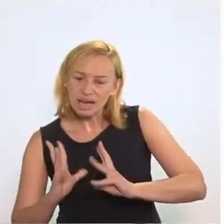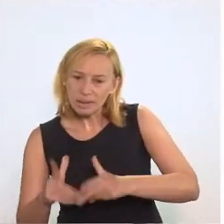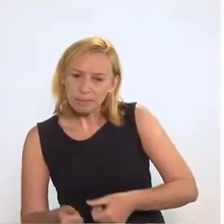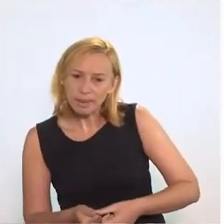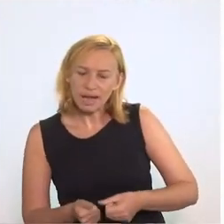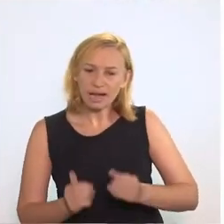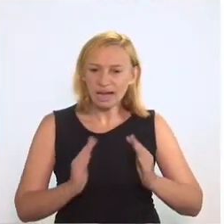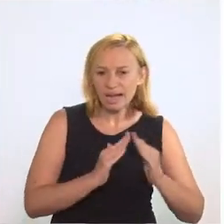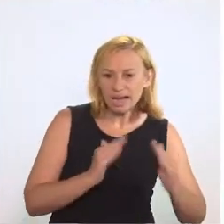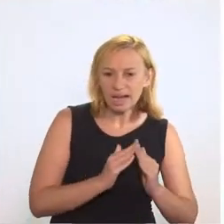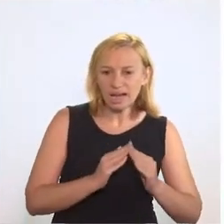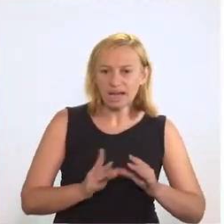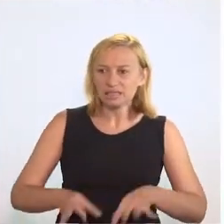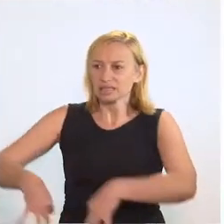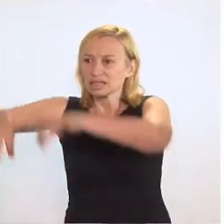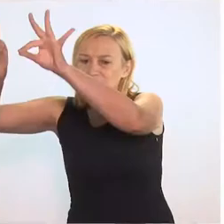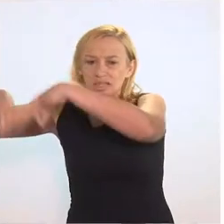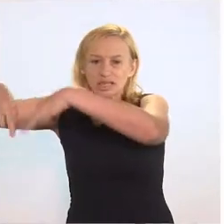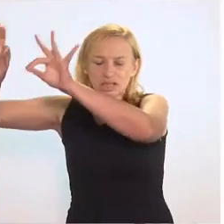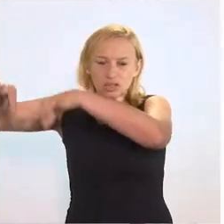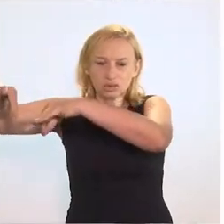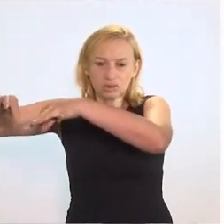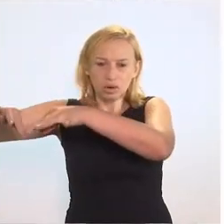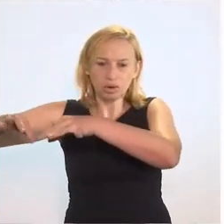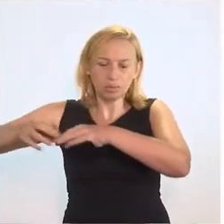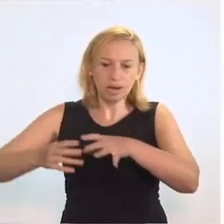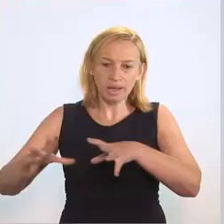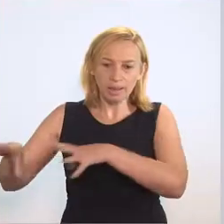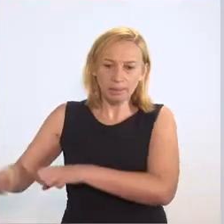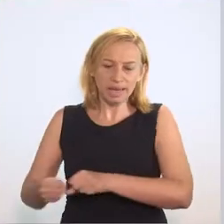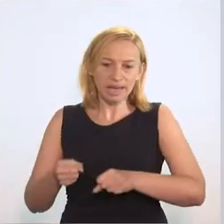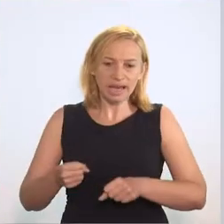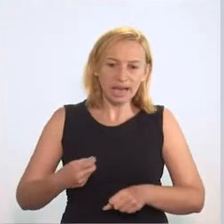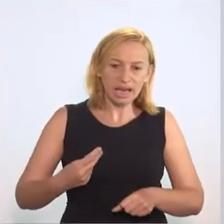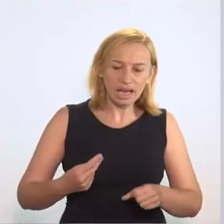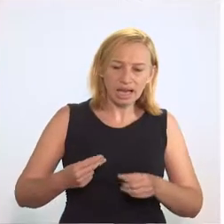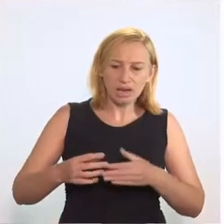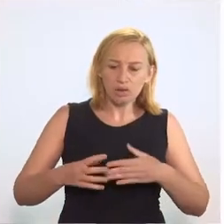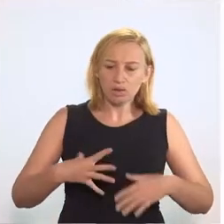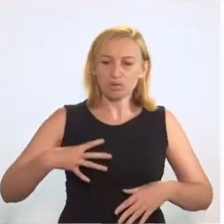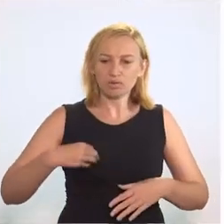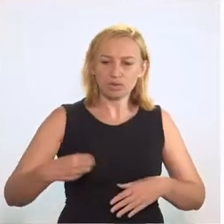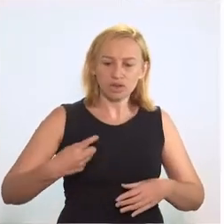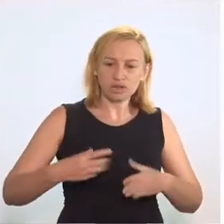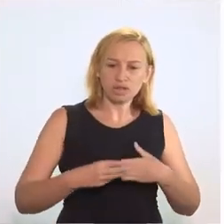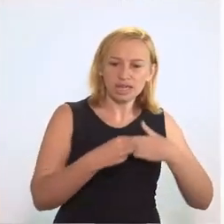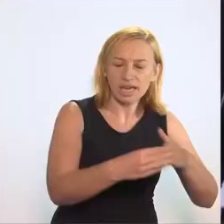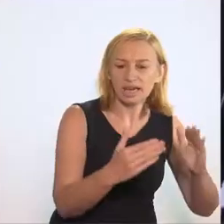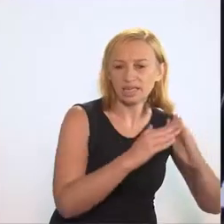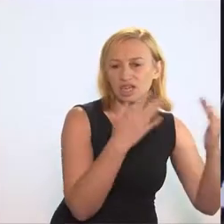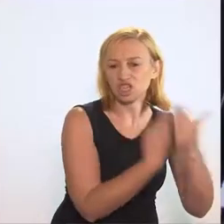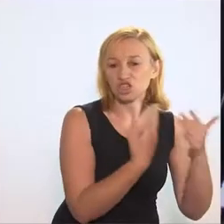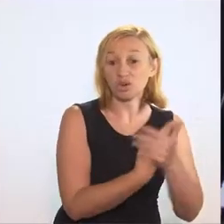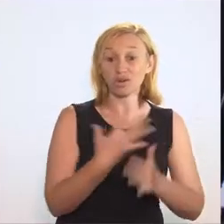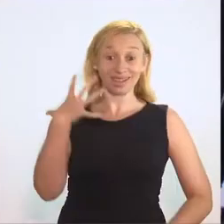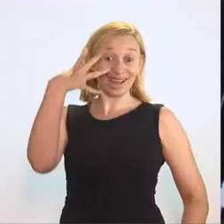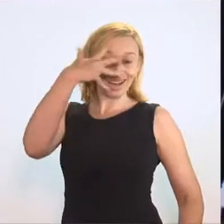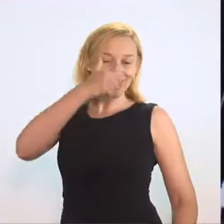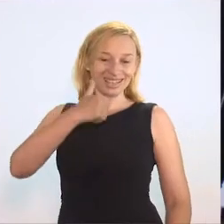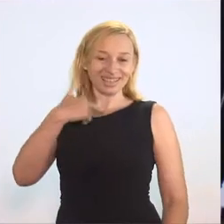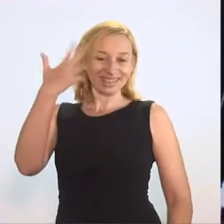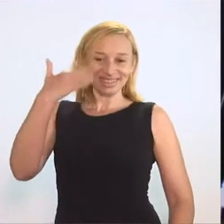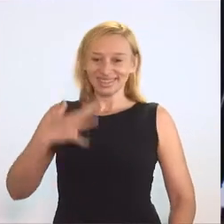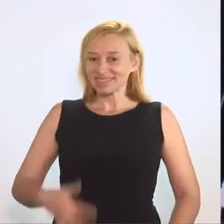a casa, estender as roupas, levar para a escola, trazer da escola. Estar linda... É, Mulher Maravilha. Tá... Quando vem com aqueles comerciais de